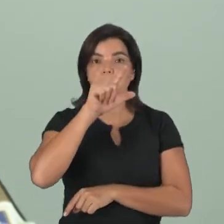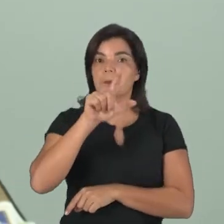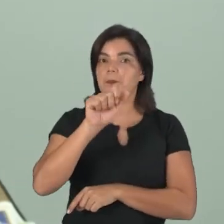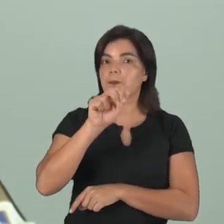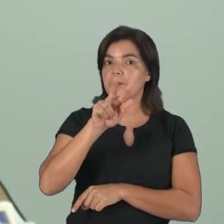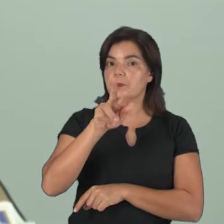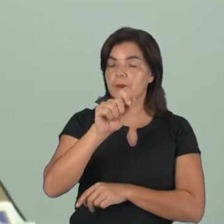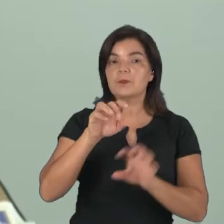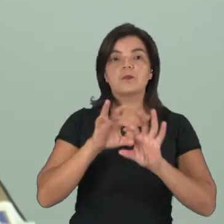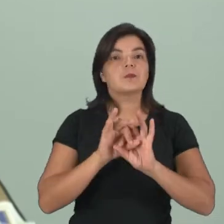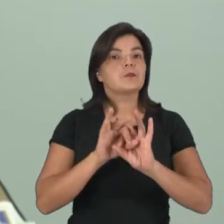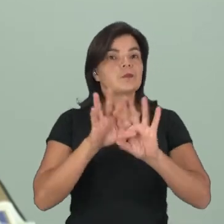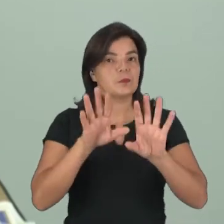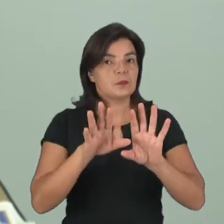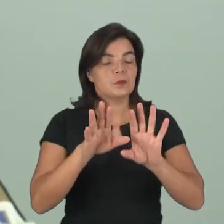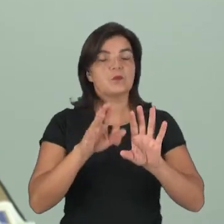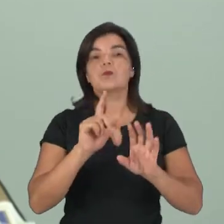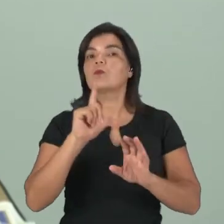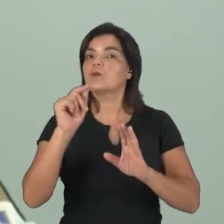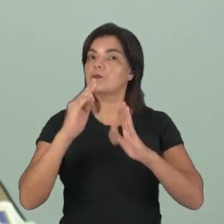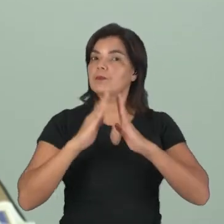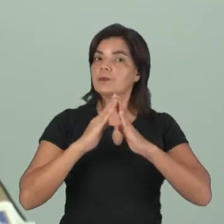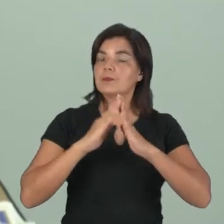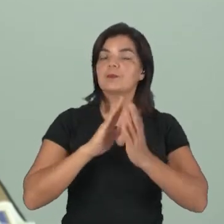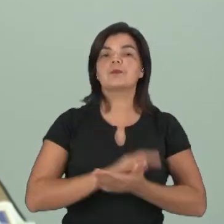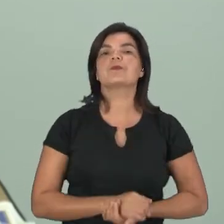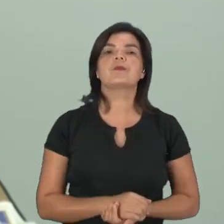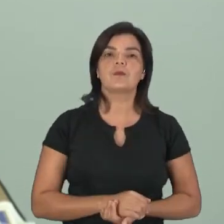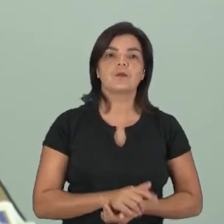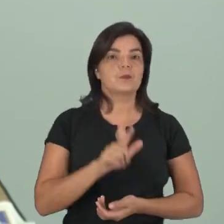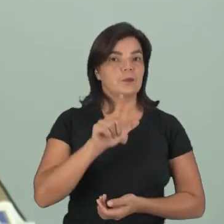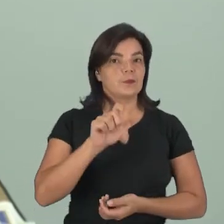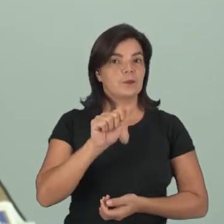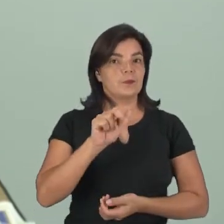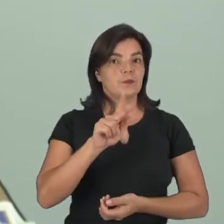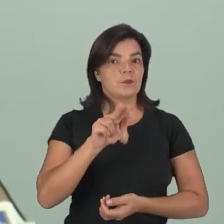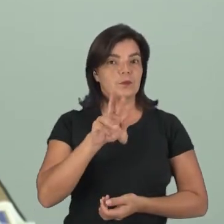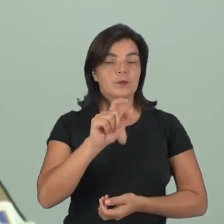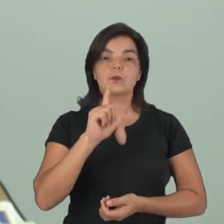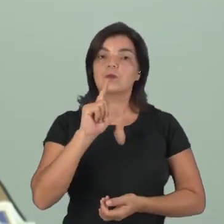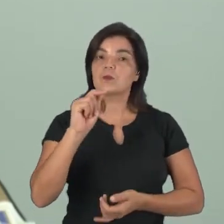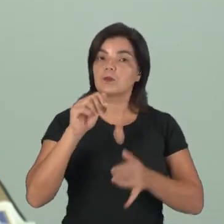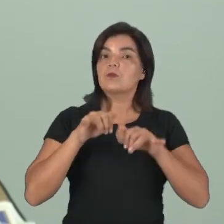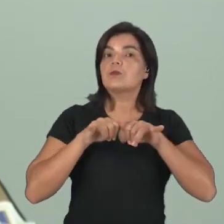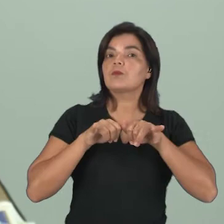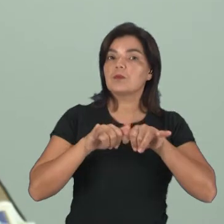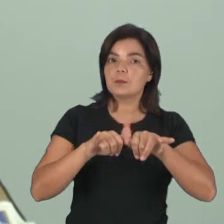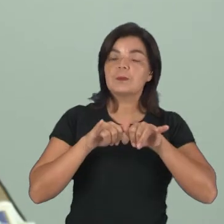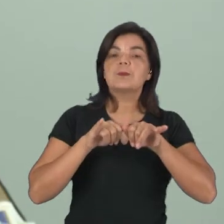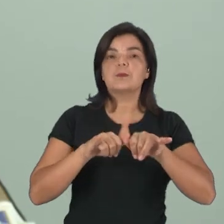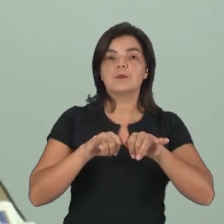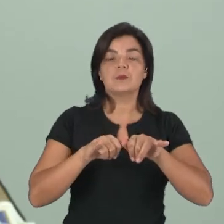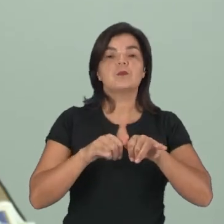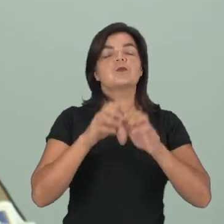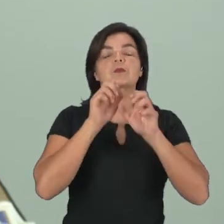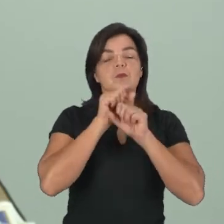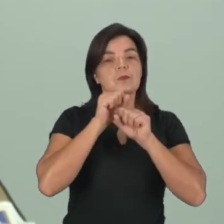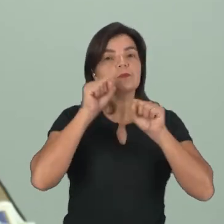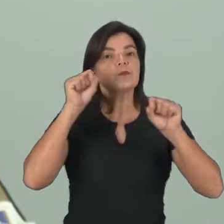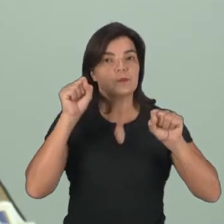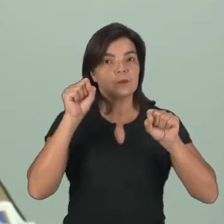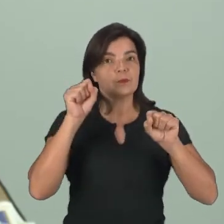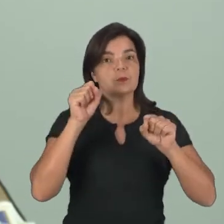Laura deixou para ela sair de casa vamos lá Laura Fui ao Supermercado quando